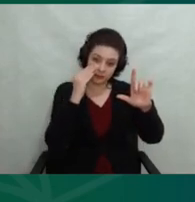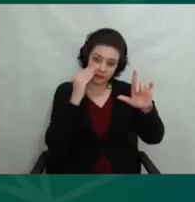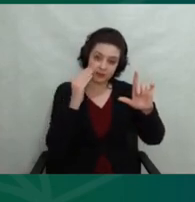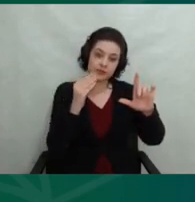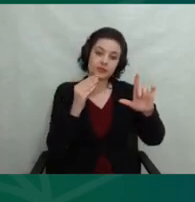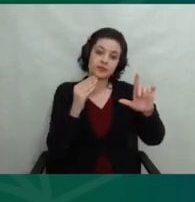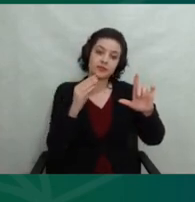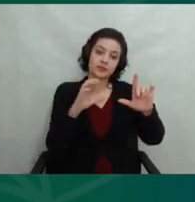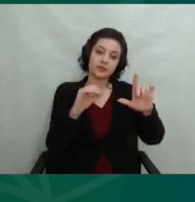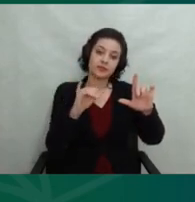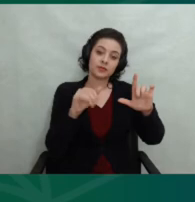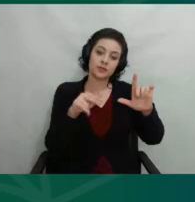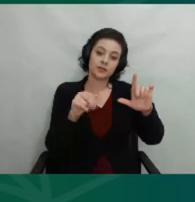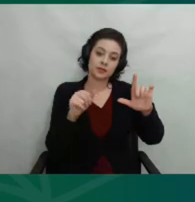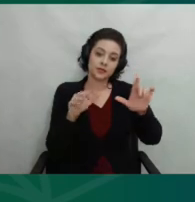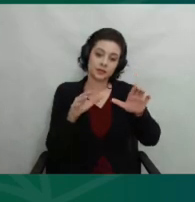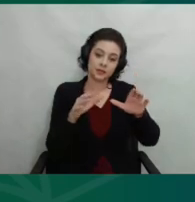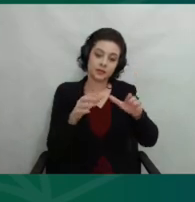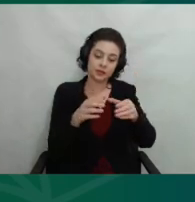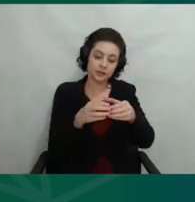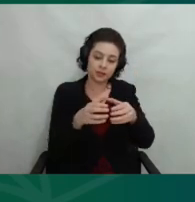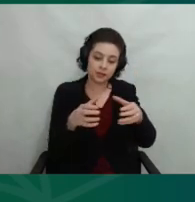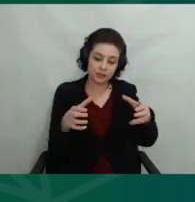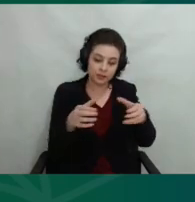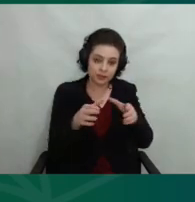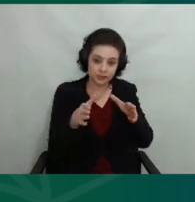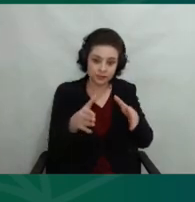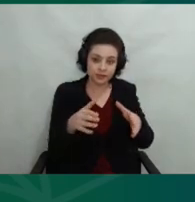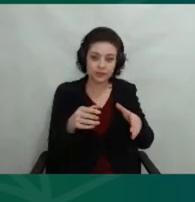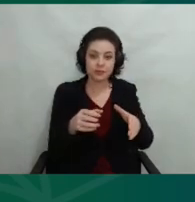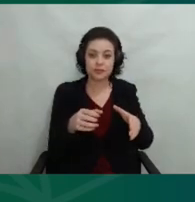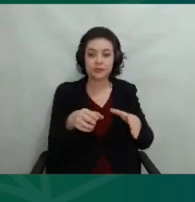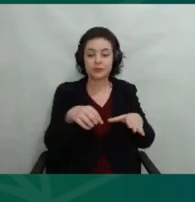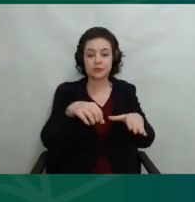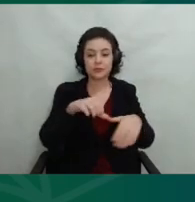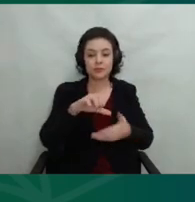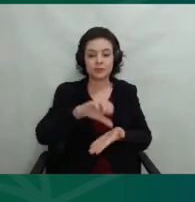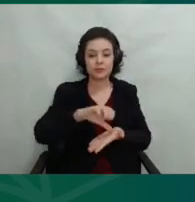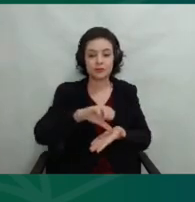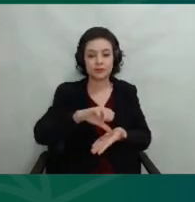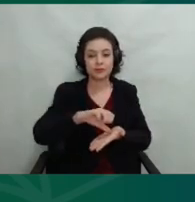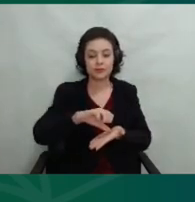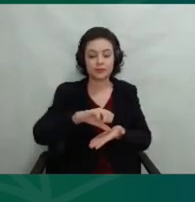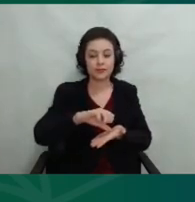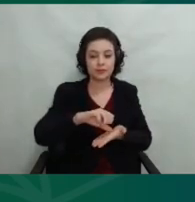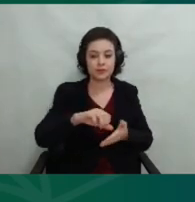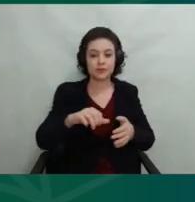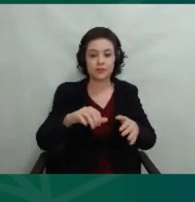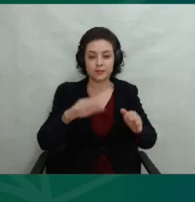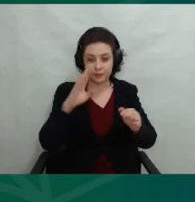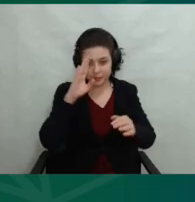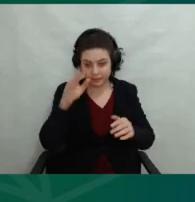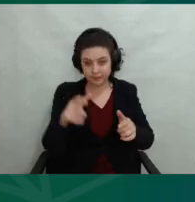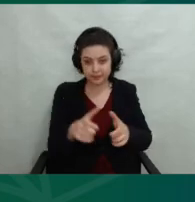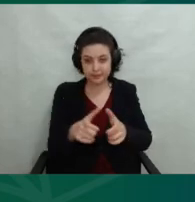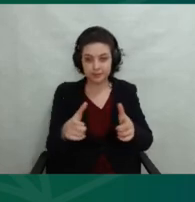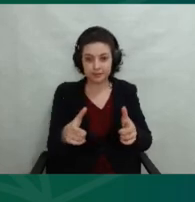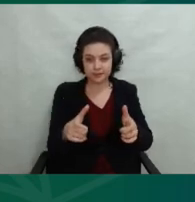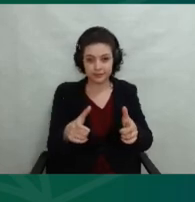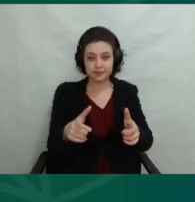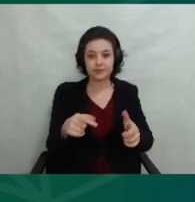da concentração. É claro que há mais ali no meio da Baía, na saída do emissário submarino, esse cano, então, essa linha é o emissário